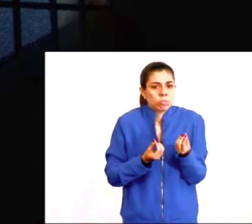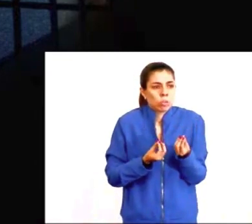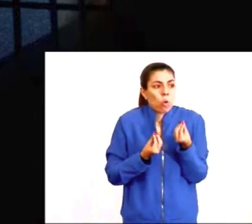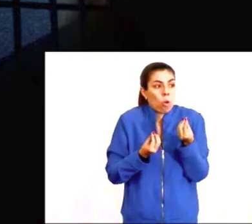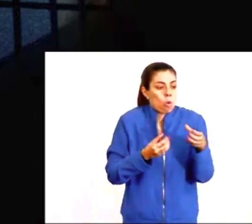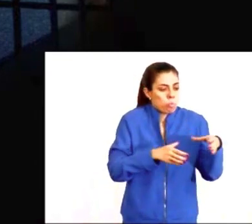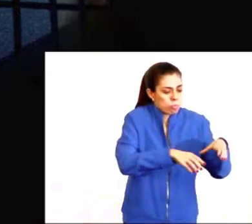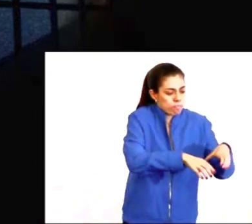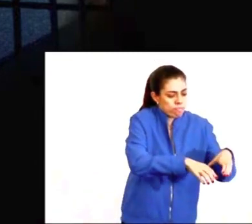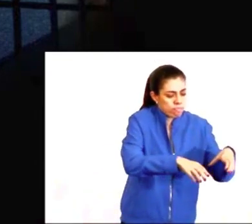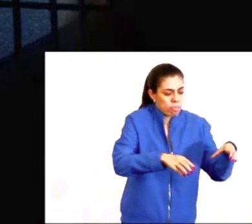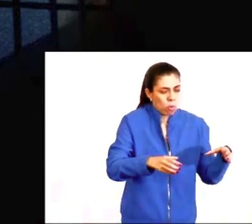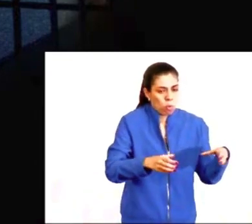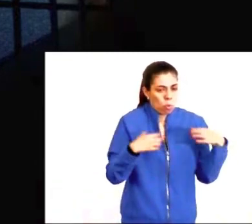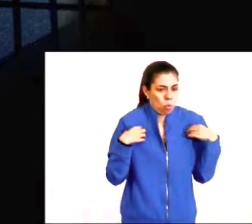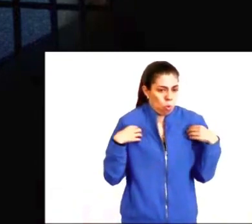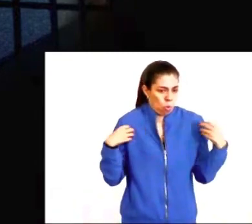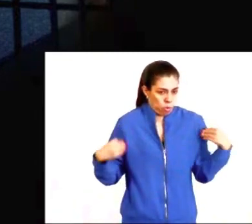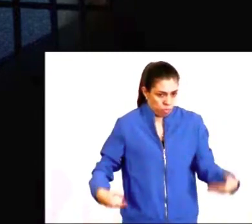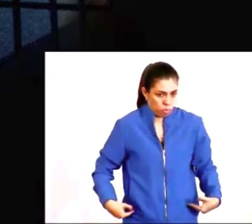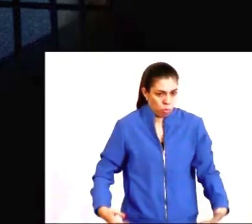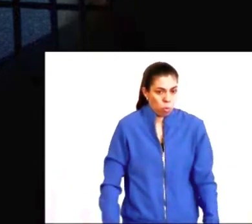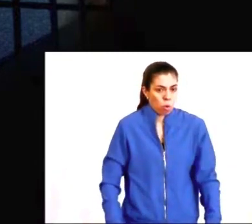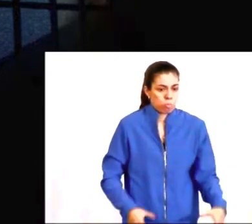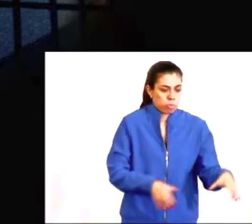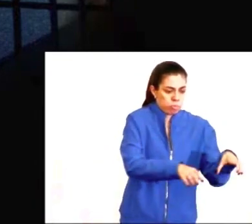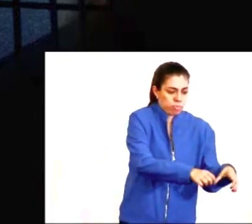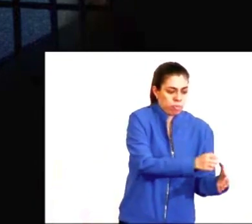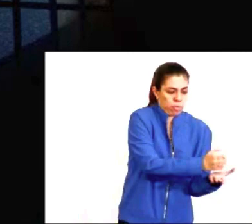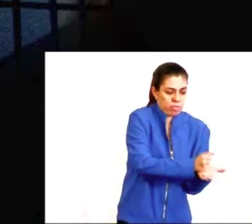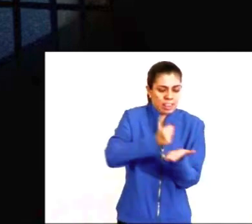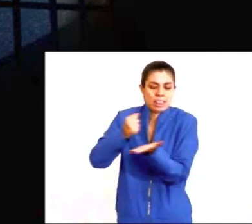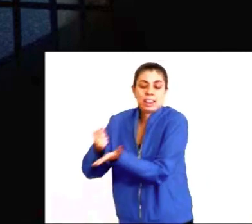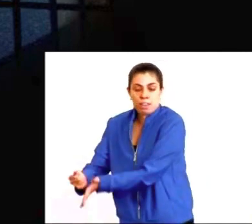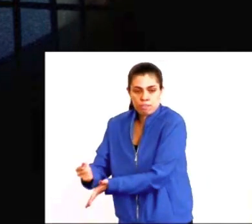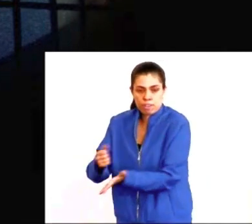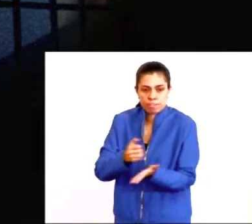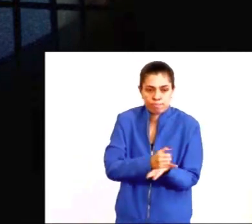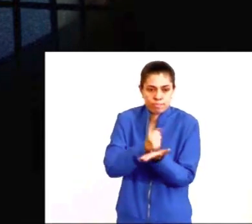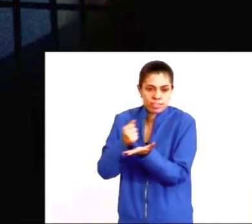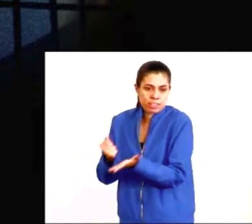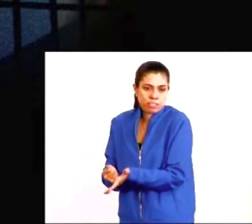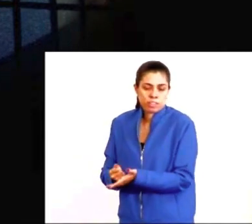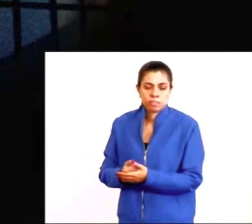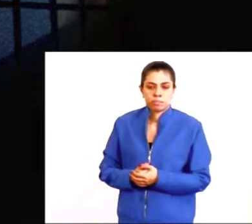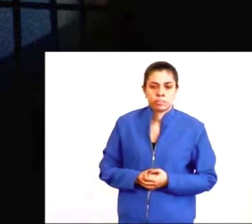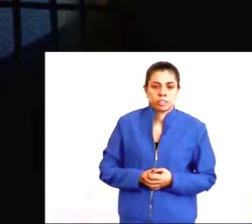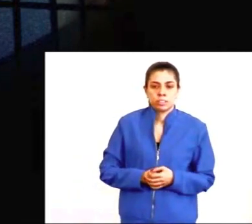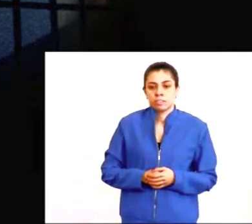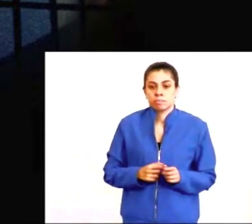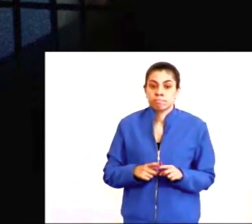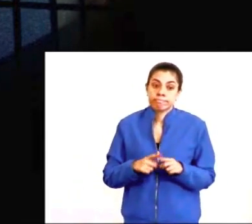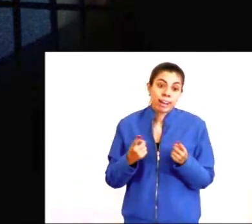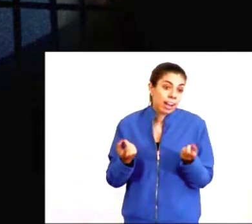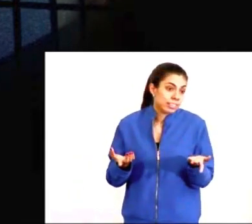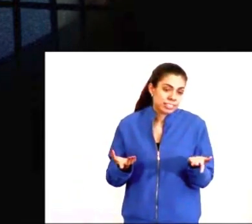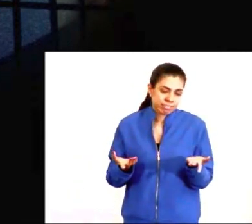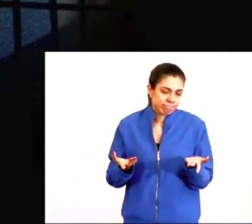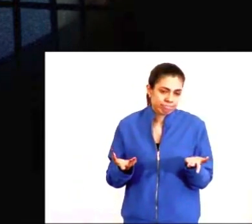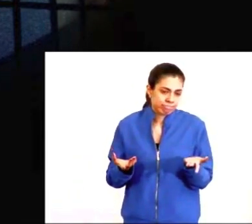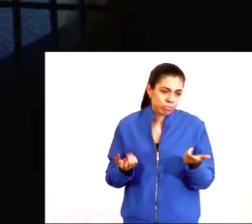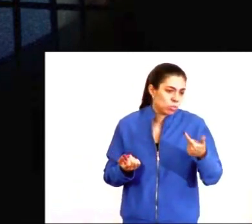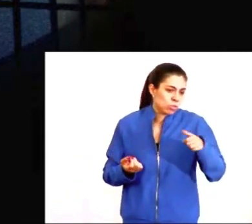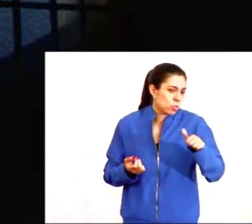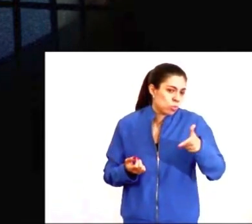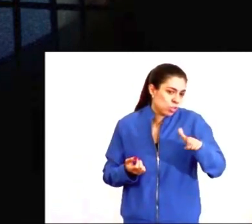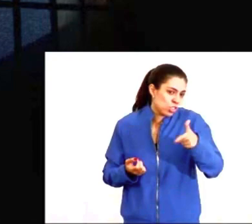são as respostas para coisas esperadas, tendem a ser no âmbito terreno. Ele